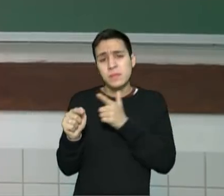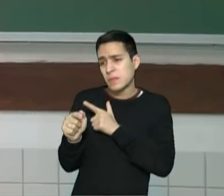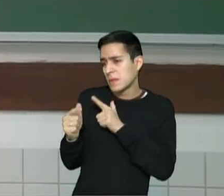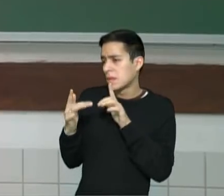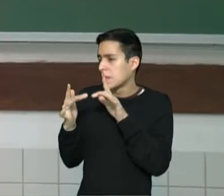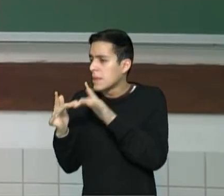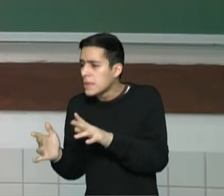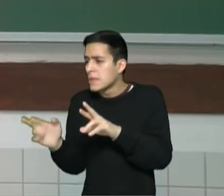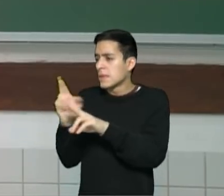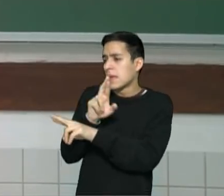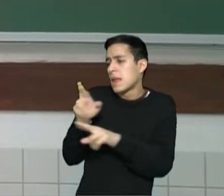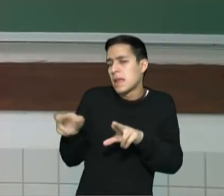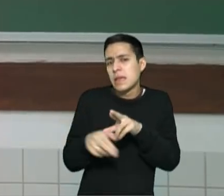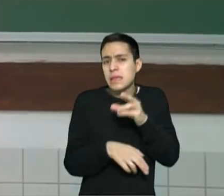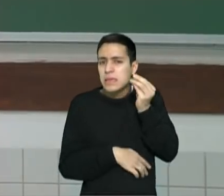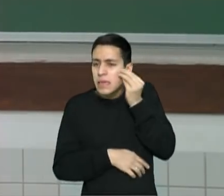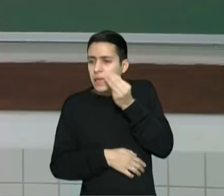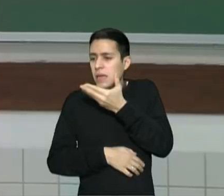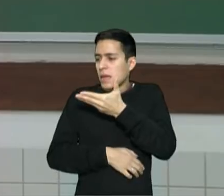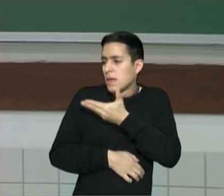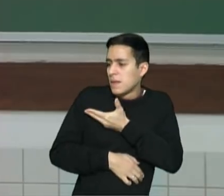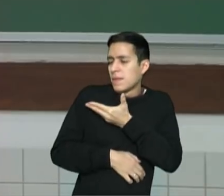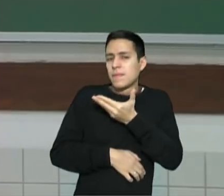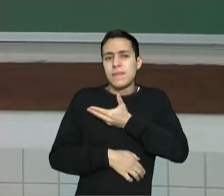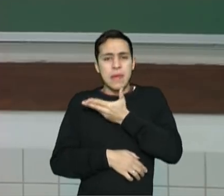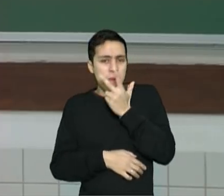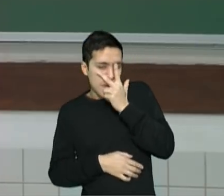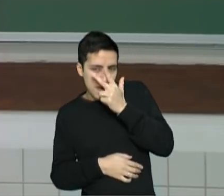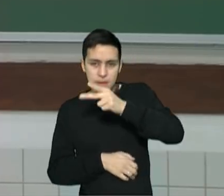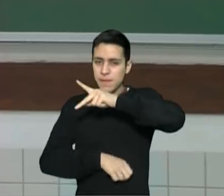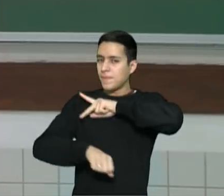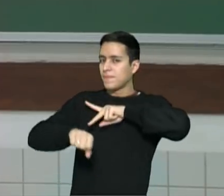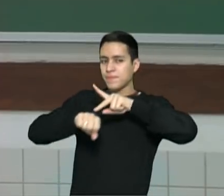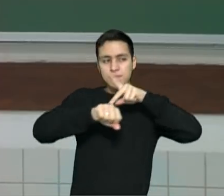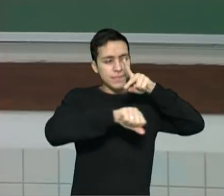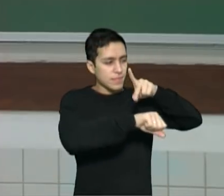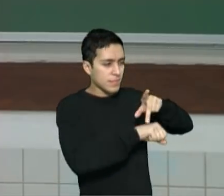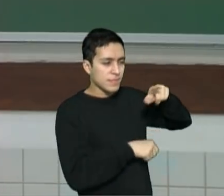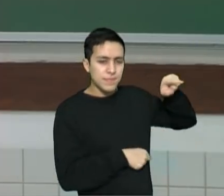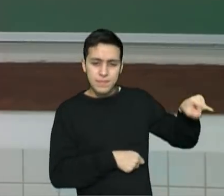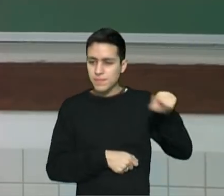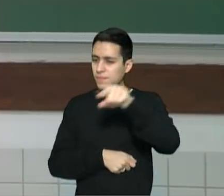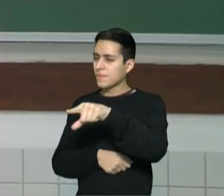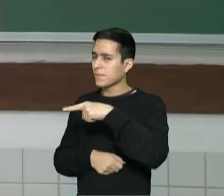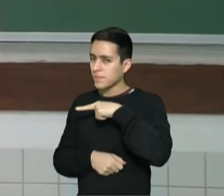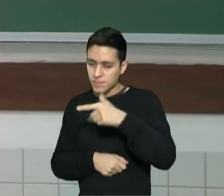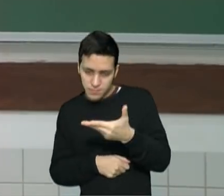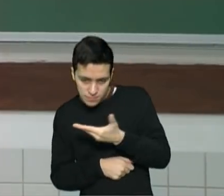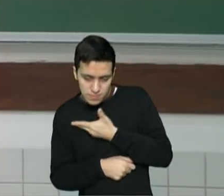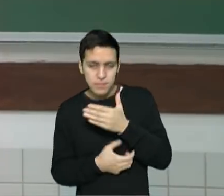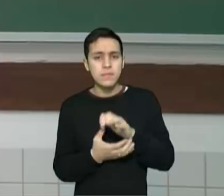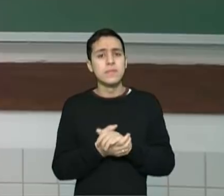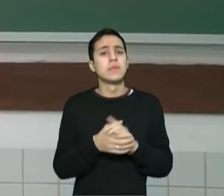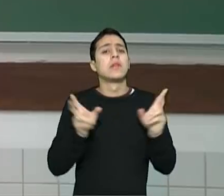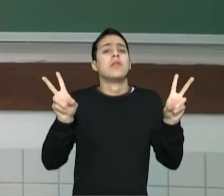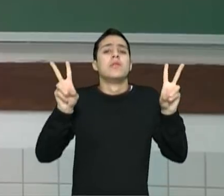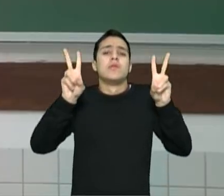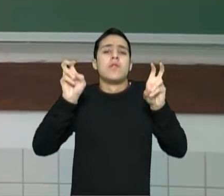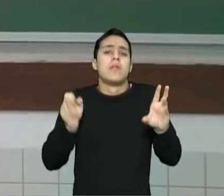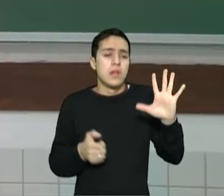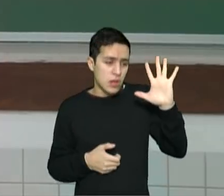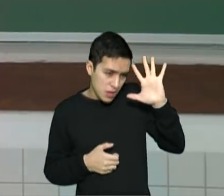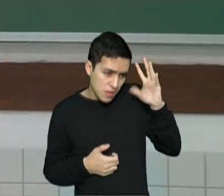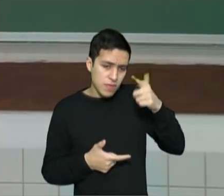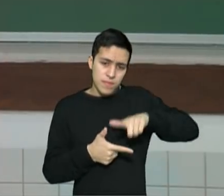relações, principalmente amigáveis, que aparece como amistosas entre as nações, aparece as situações de ordem de resolver